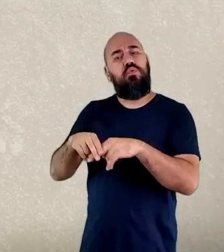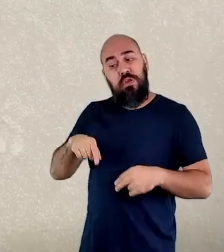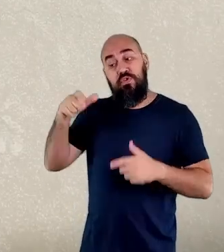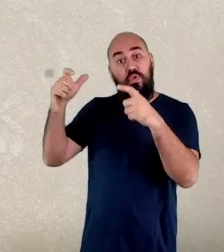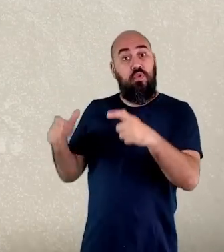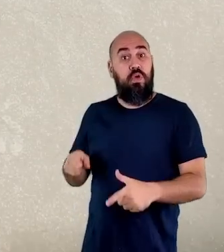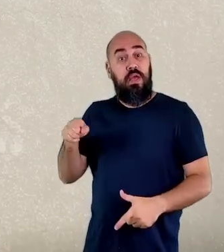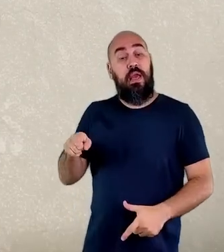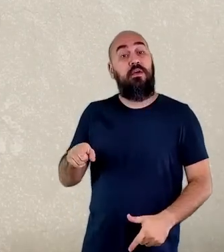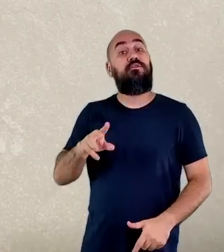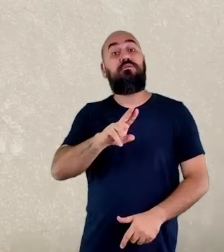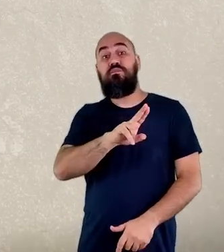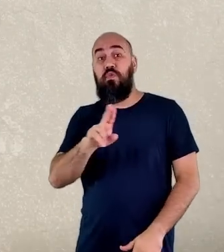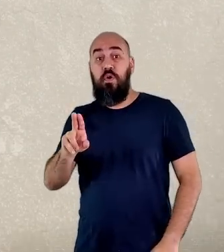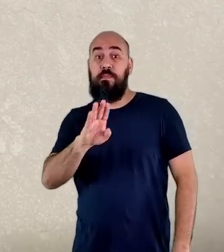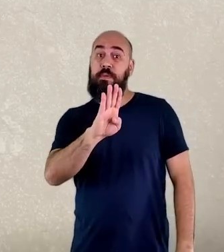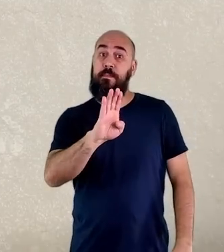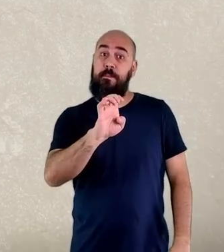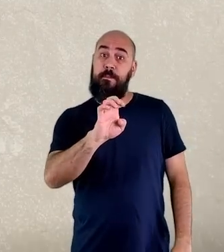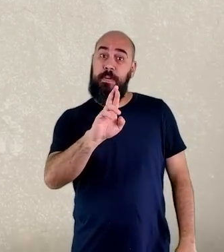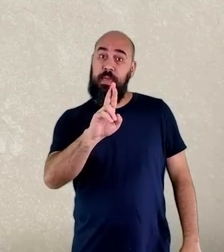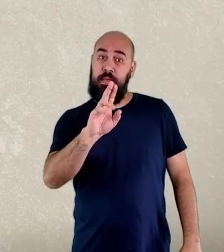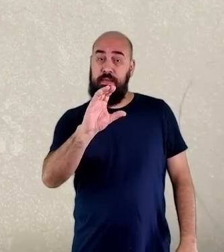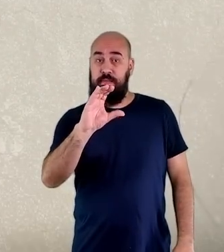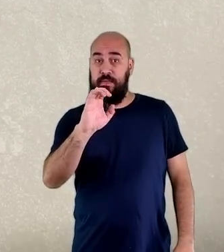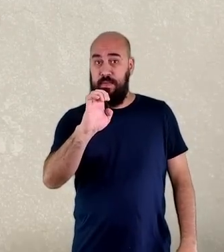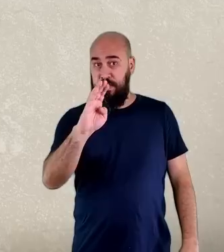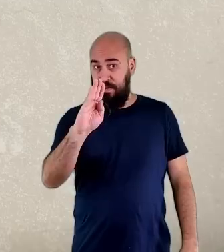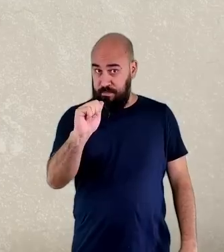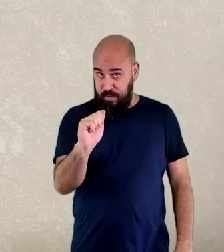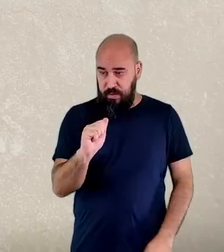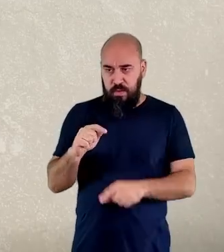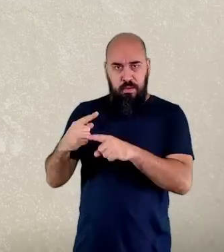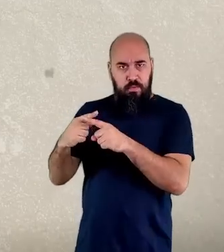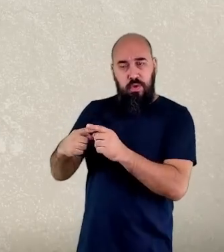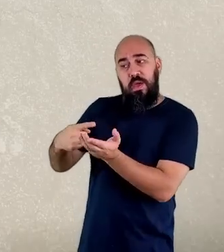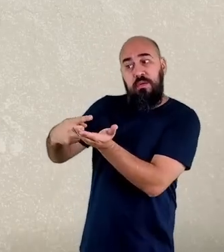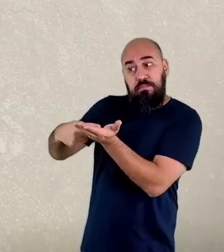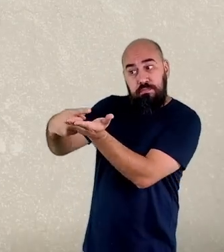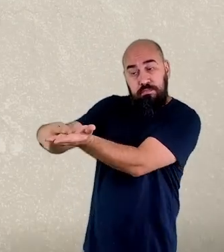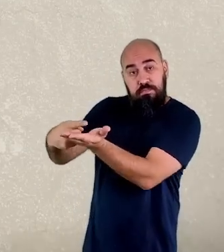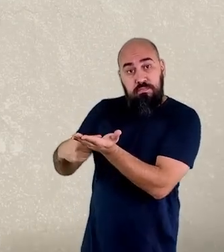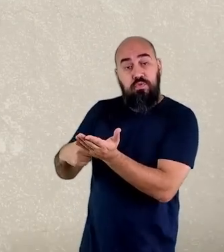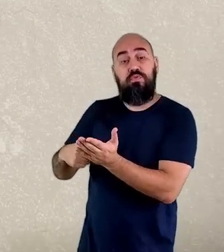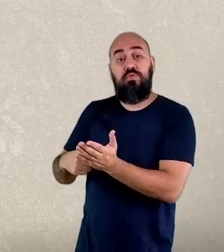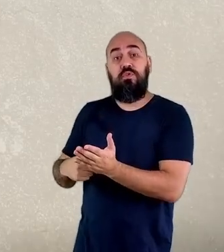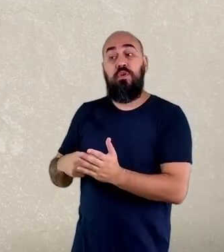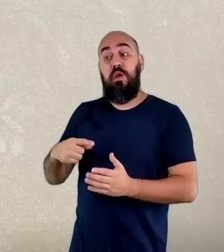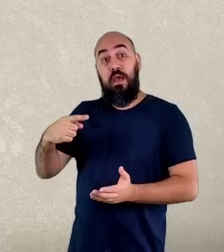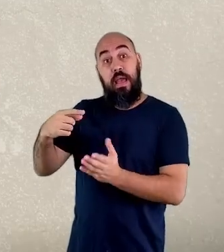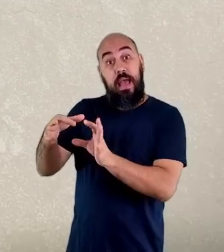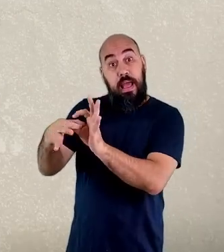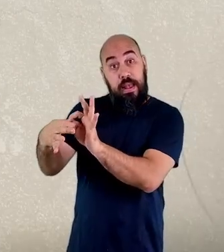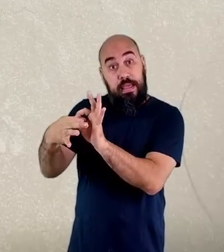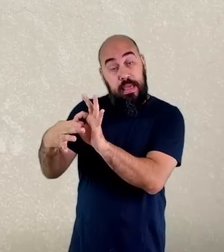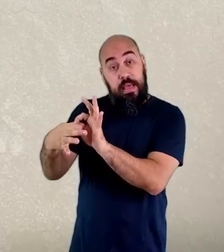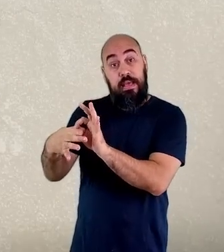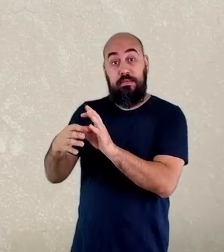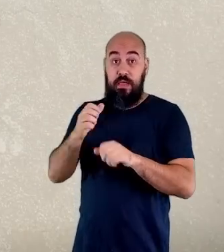chamado de Beerseba, porque ali os dois fizeram um juramento. Assim fizeram aliança em